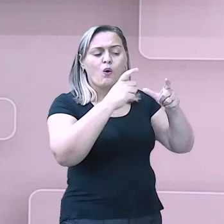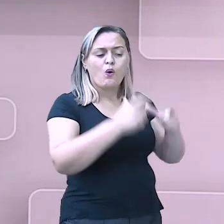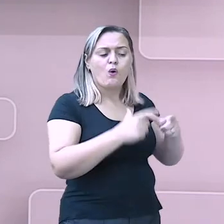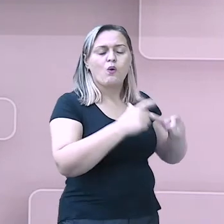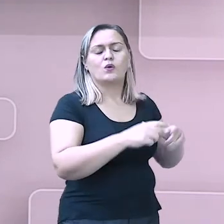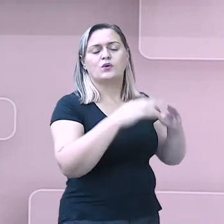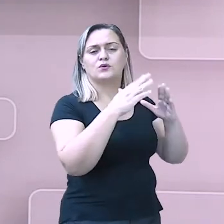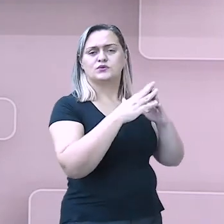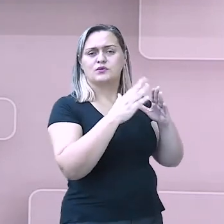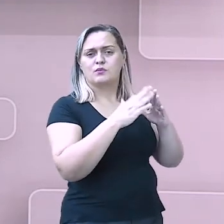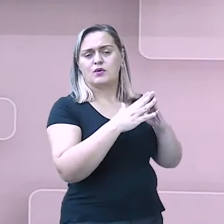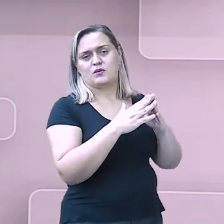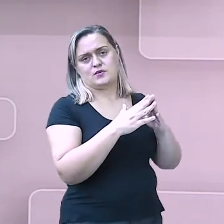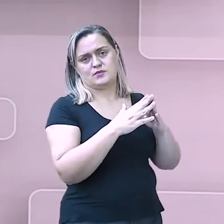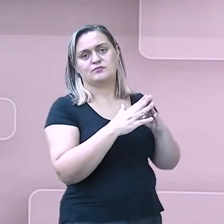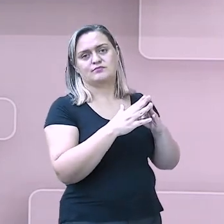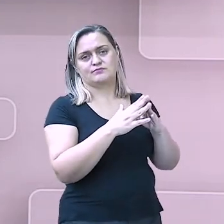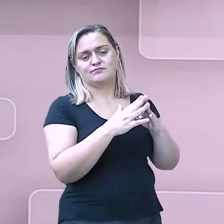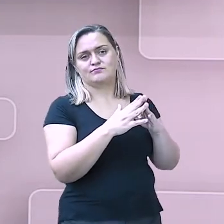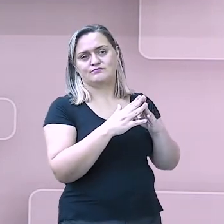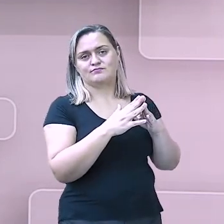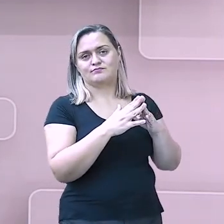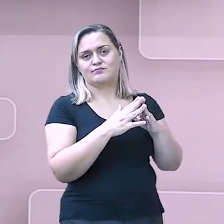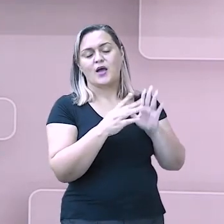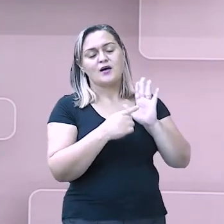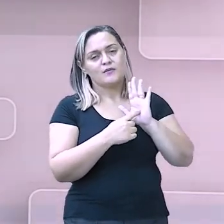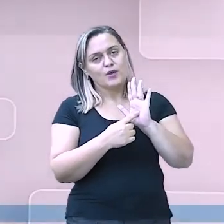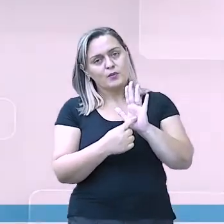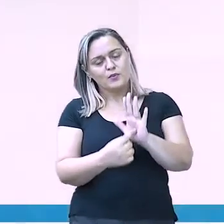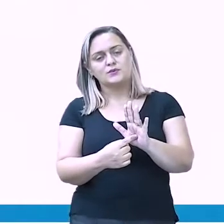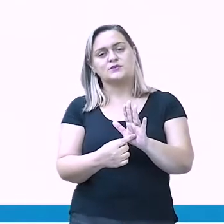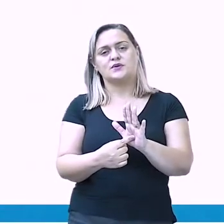mapa demográfico ele serve para isso também.